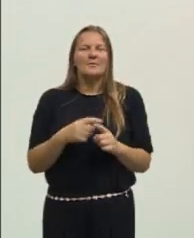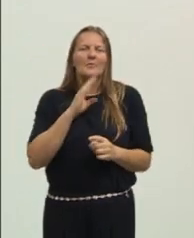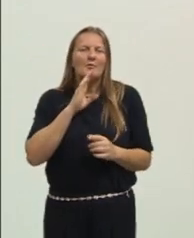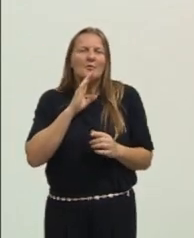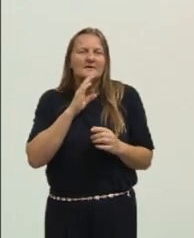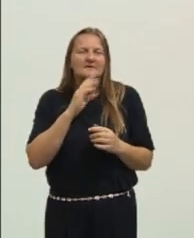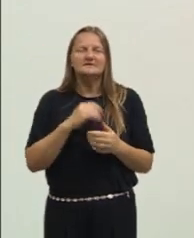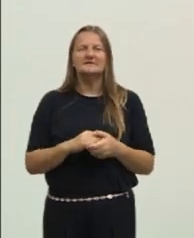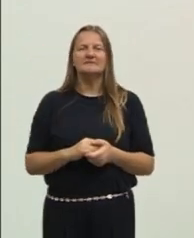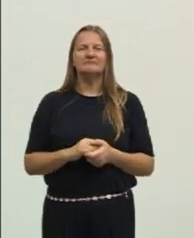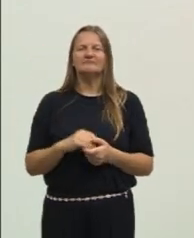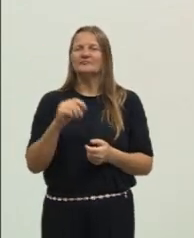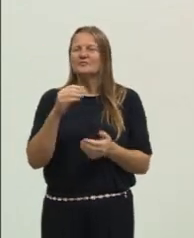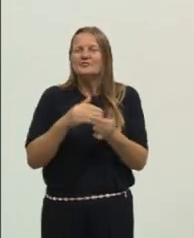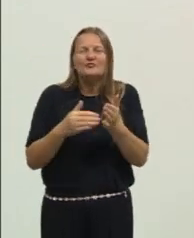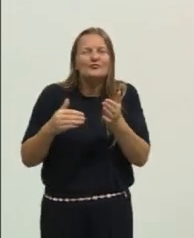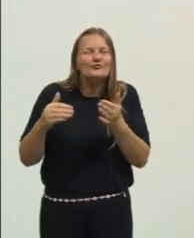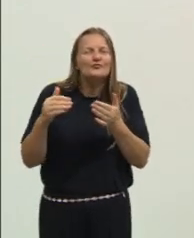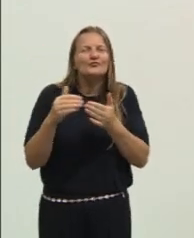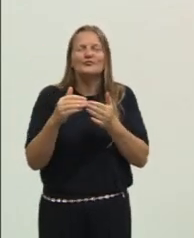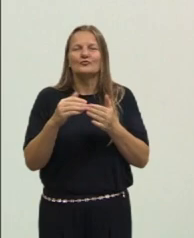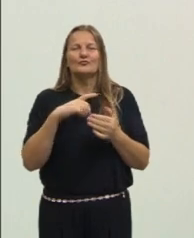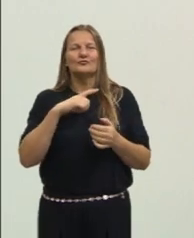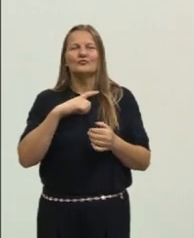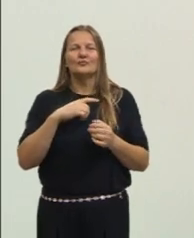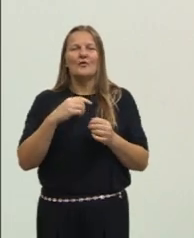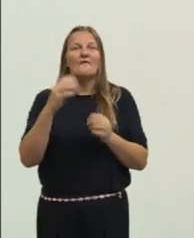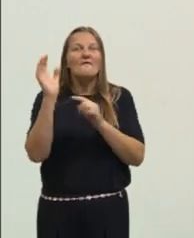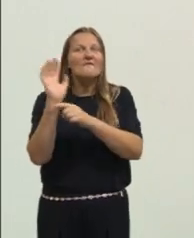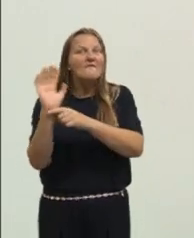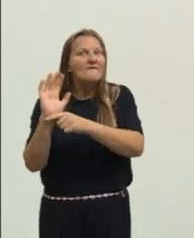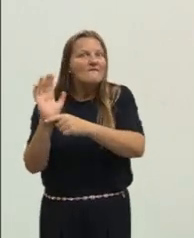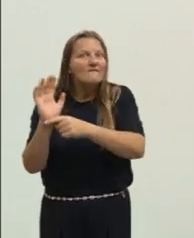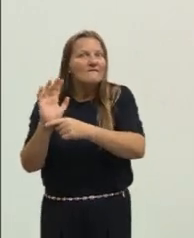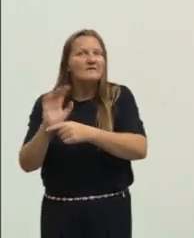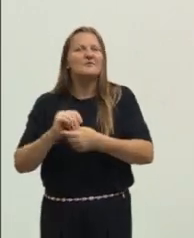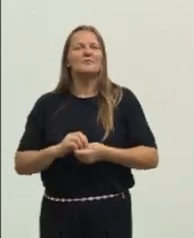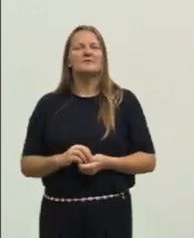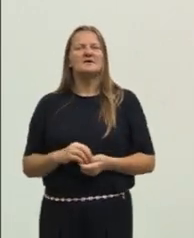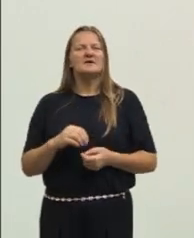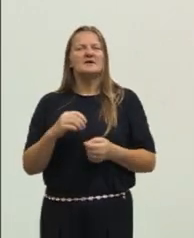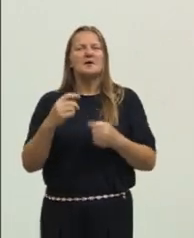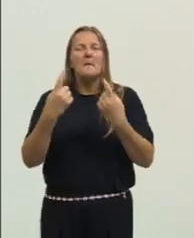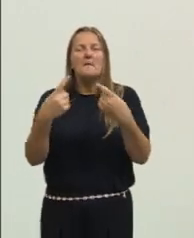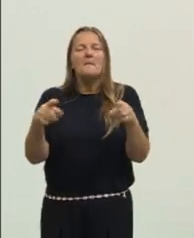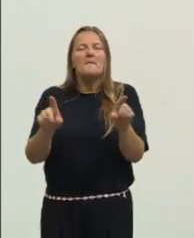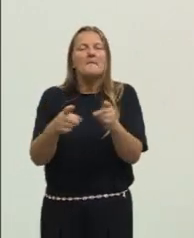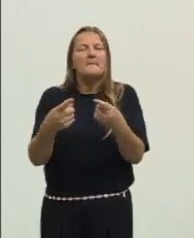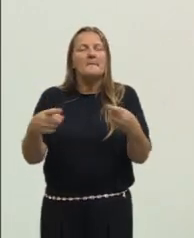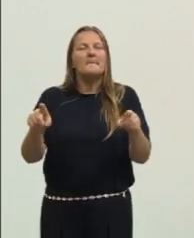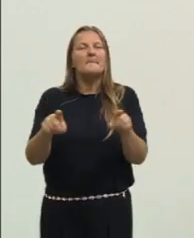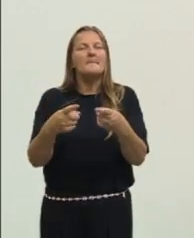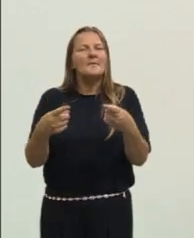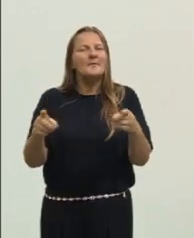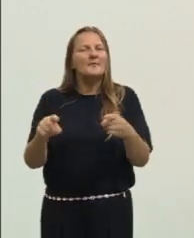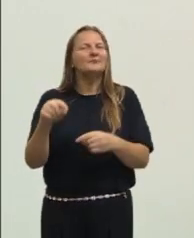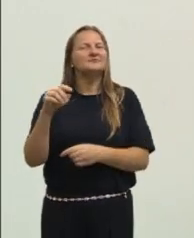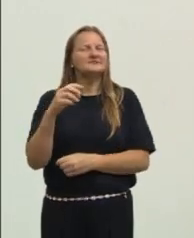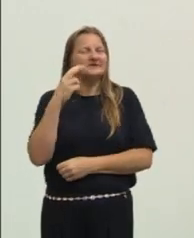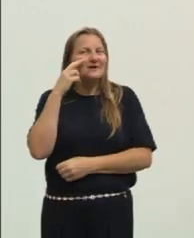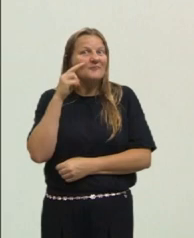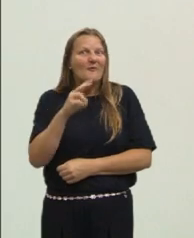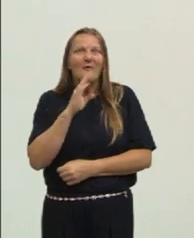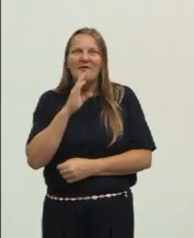museus é preciso assistir filmes é preciso escutar músicas é preciso ter